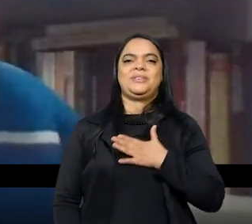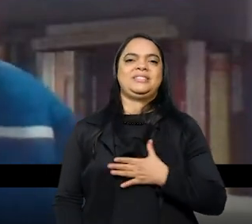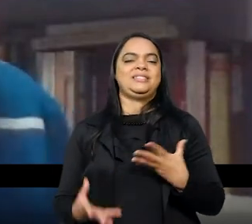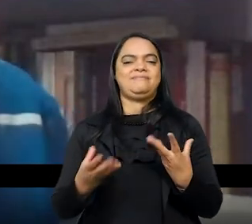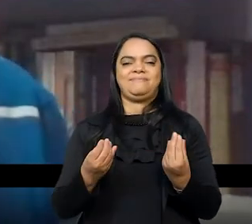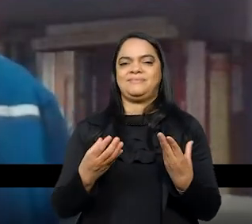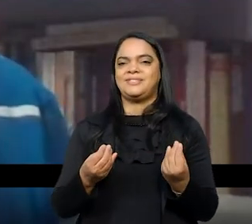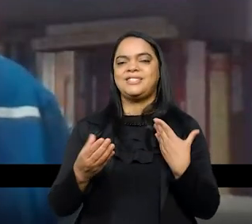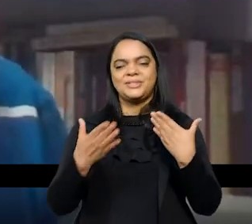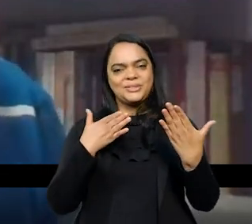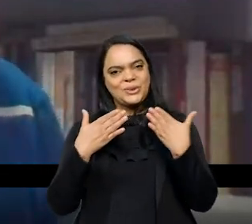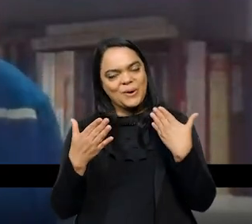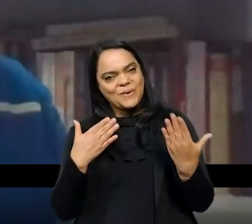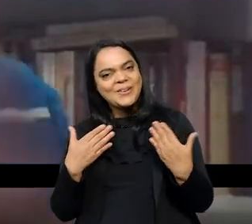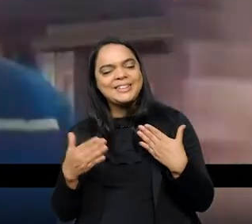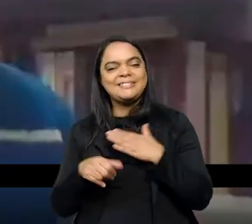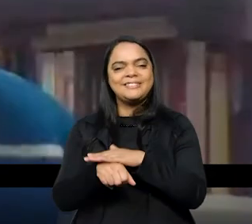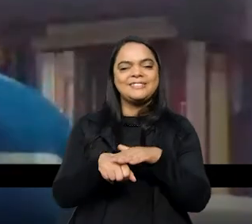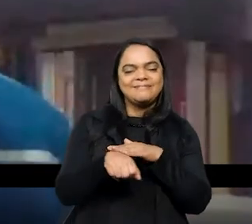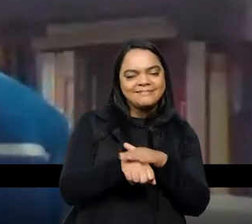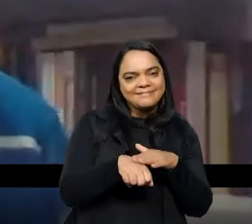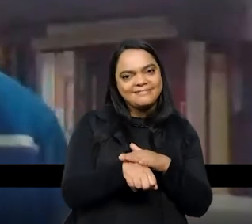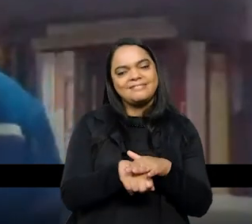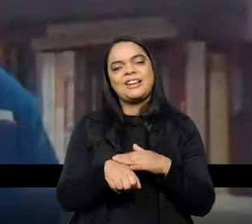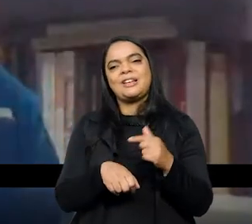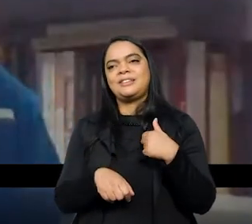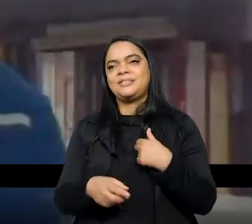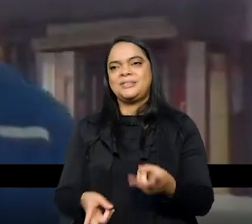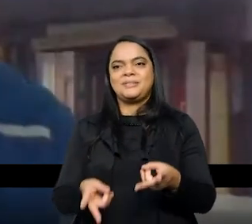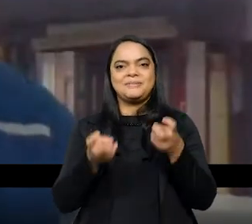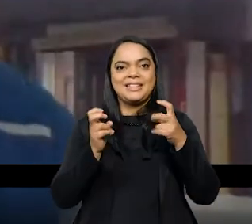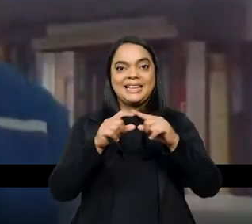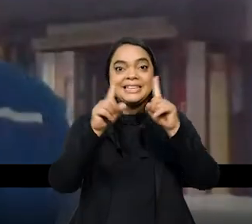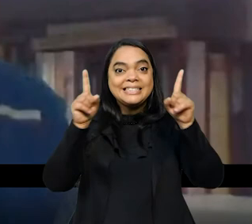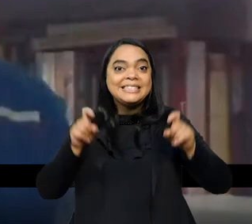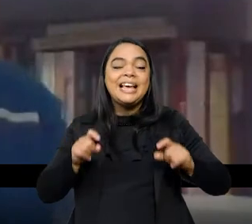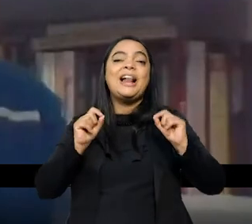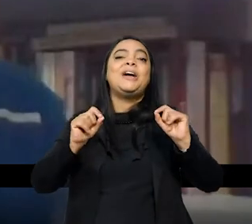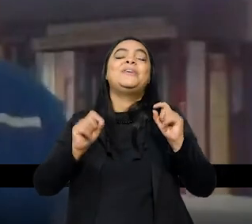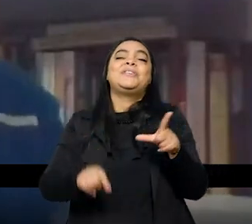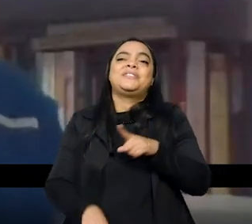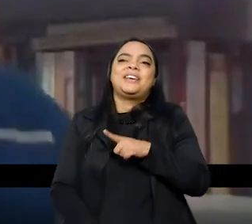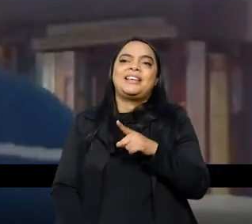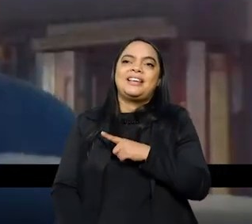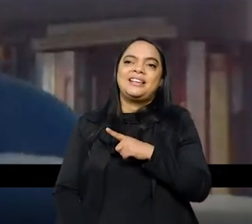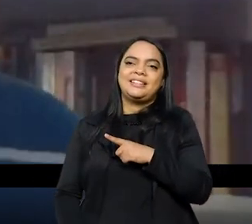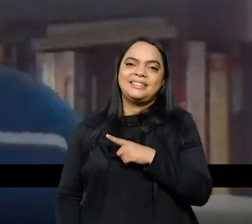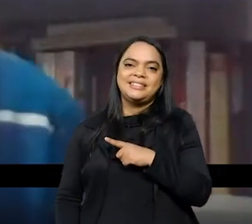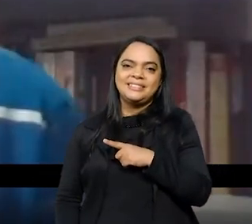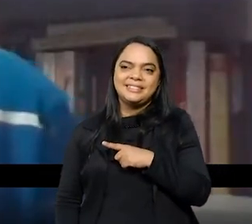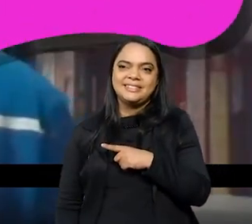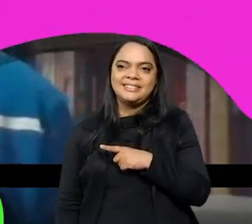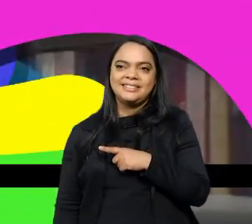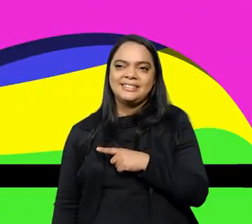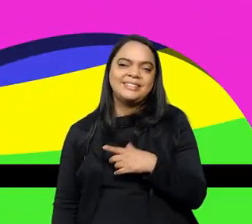conversar, né? Até eu pensei, o que será que vem por aí? Não, falar da nossa... Sabe? Então, isso é